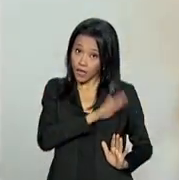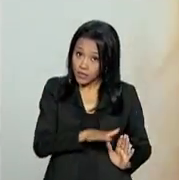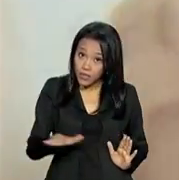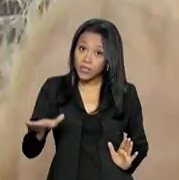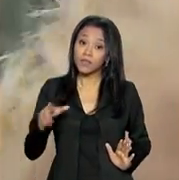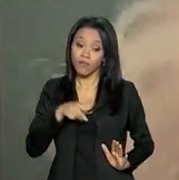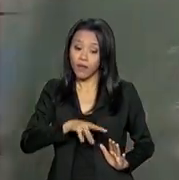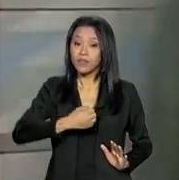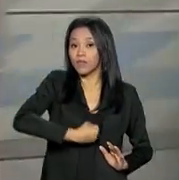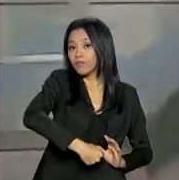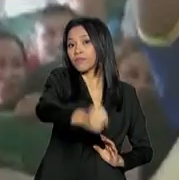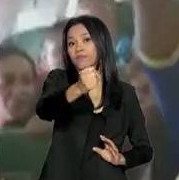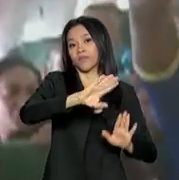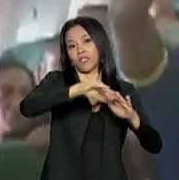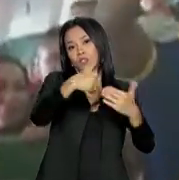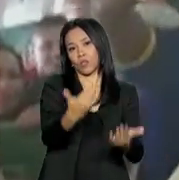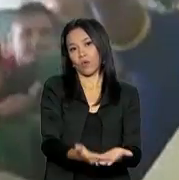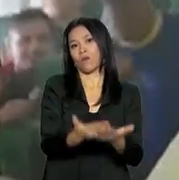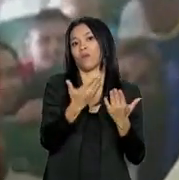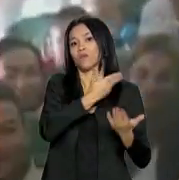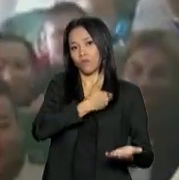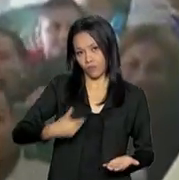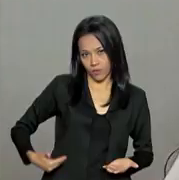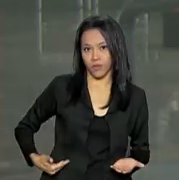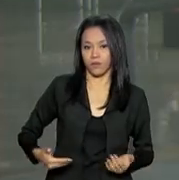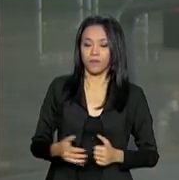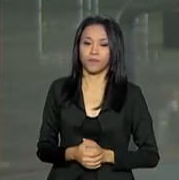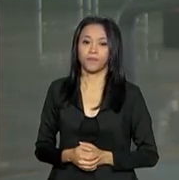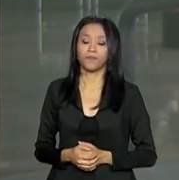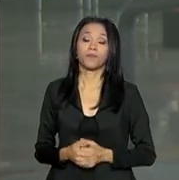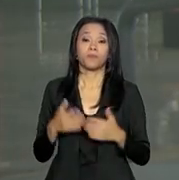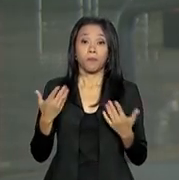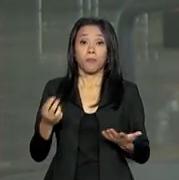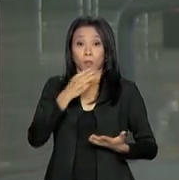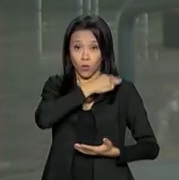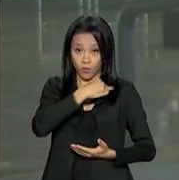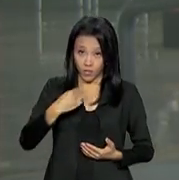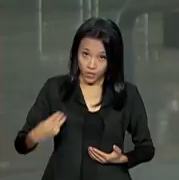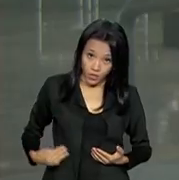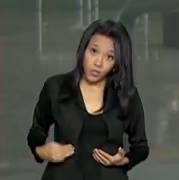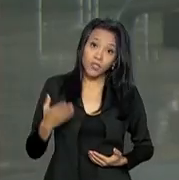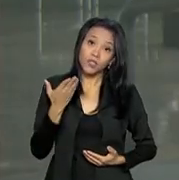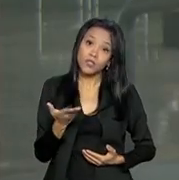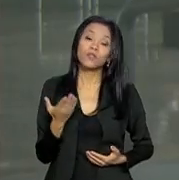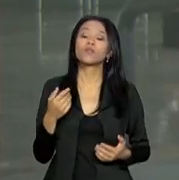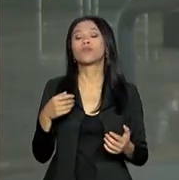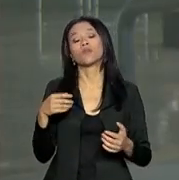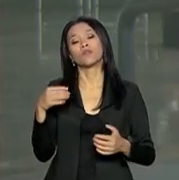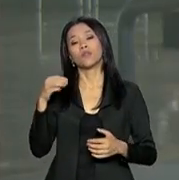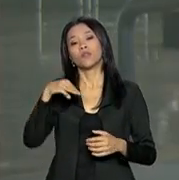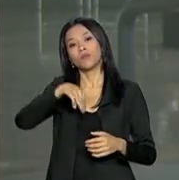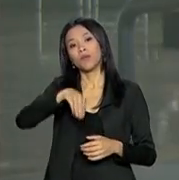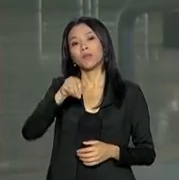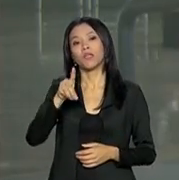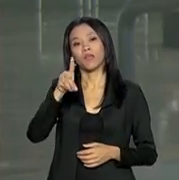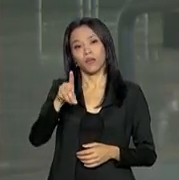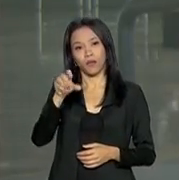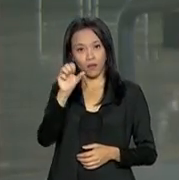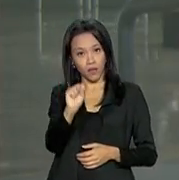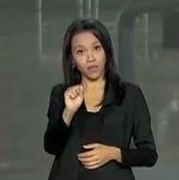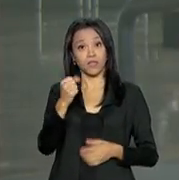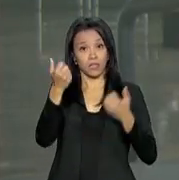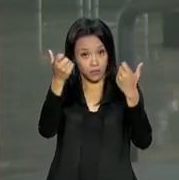ser matriculadas em escolas públicas o ministro do desenvolvimento social alberto beltrame disse em entrevista exclusiva